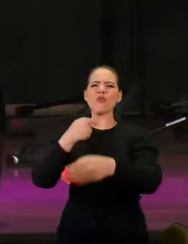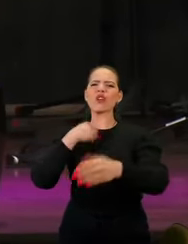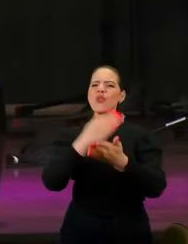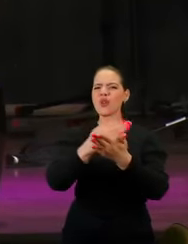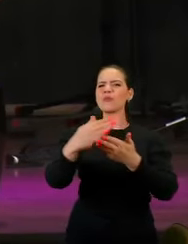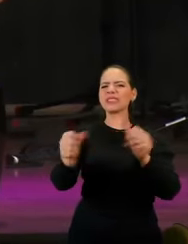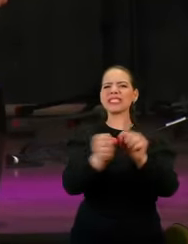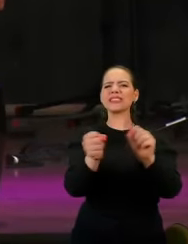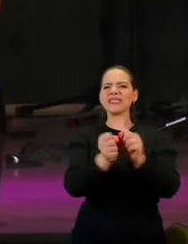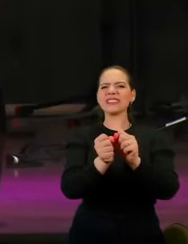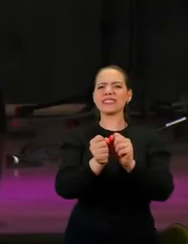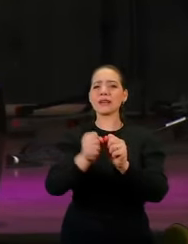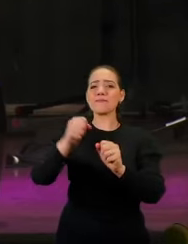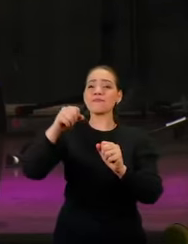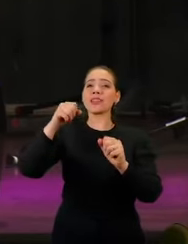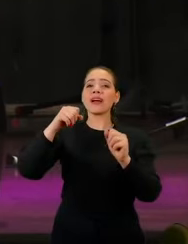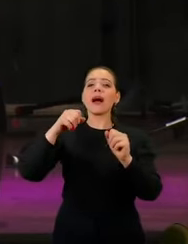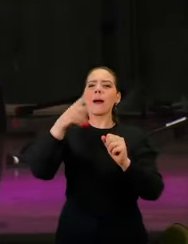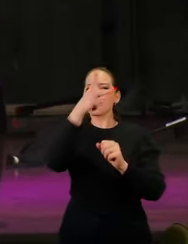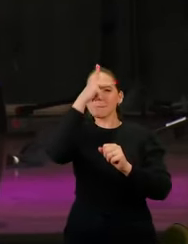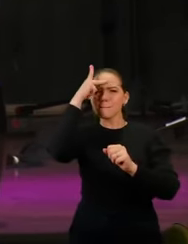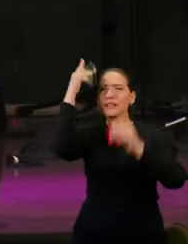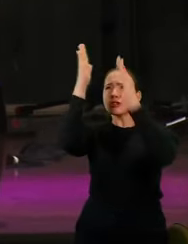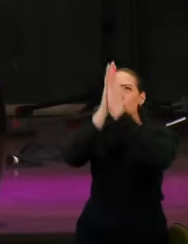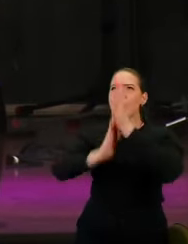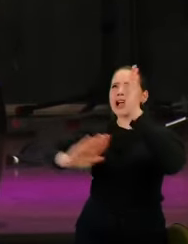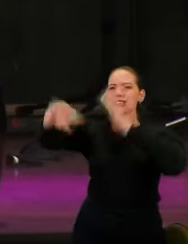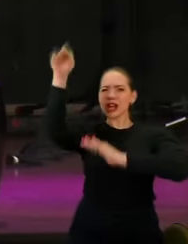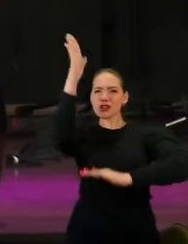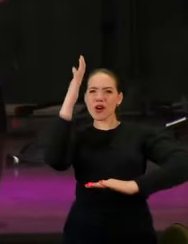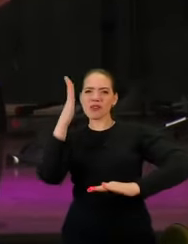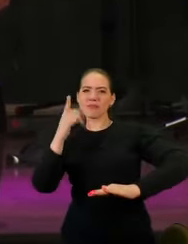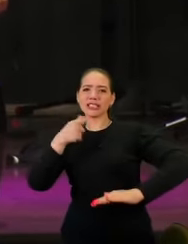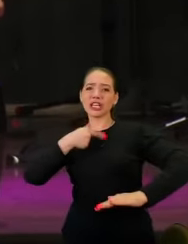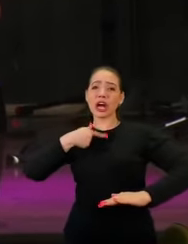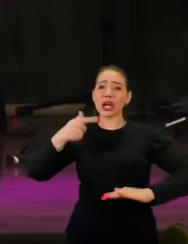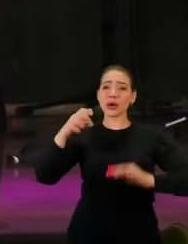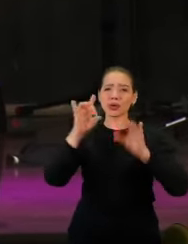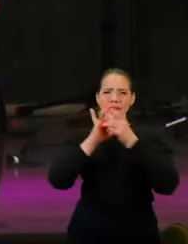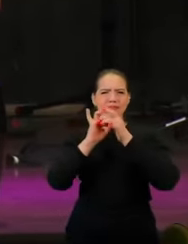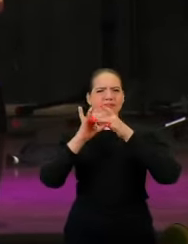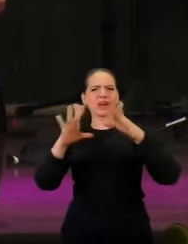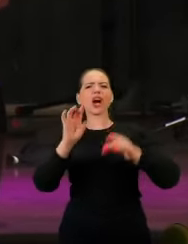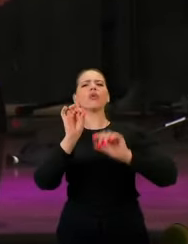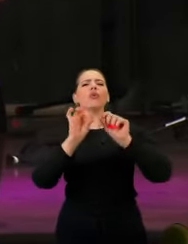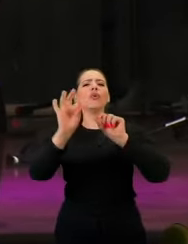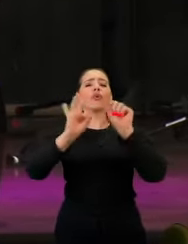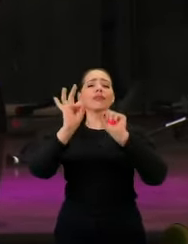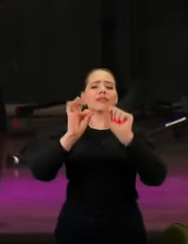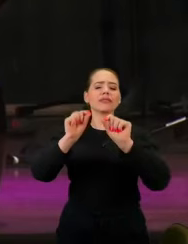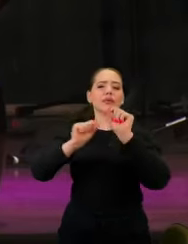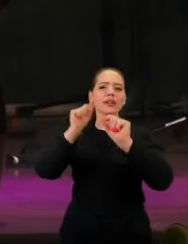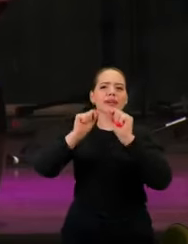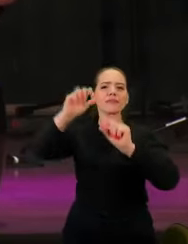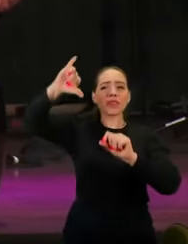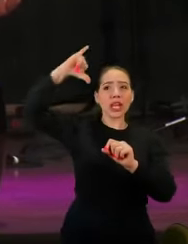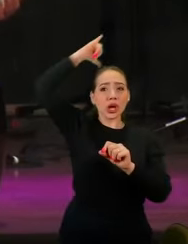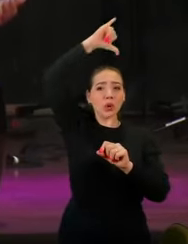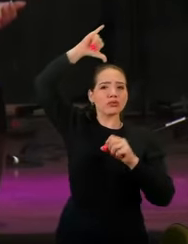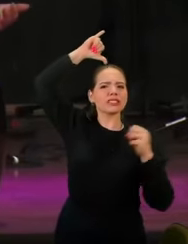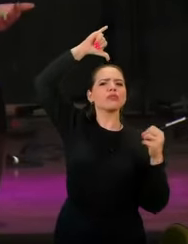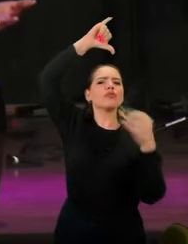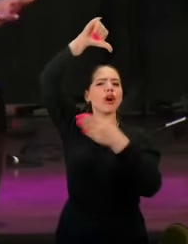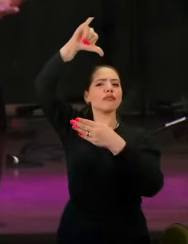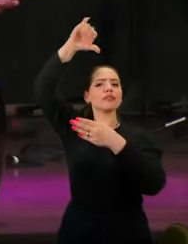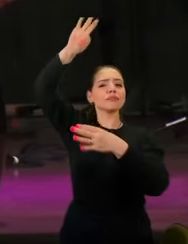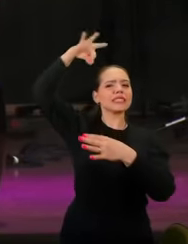Eu estou liberando águas, unção nova, óleo fresco. Óleo fresco para aqueles que vão para as gravadoras,